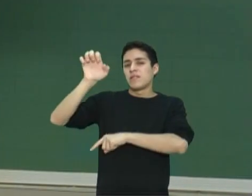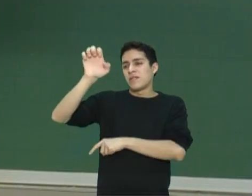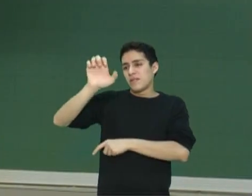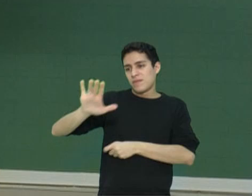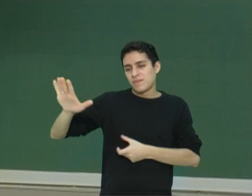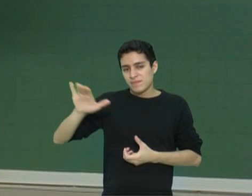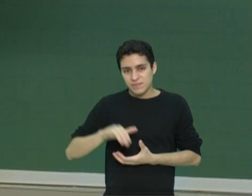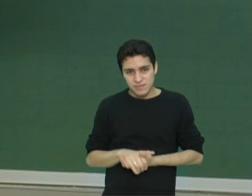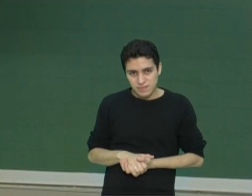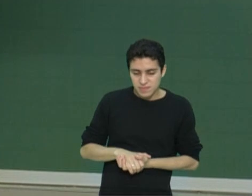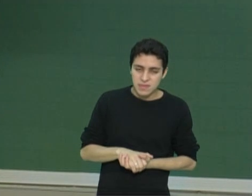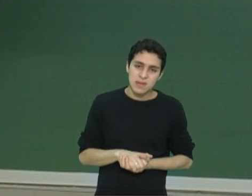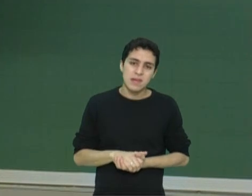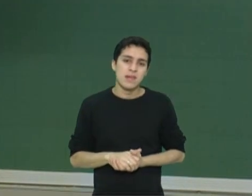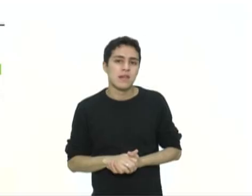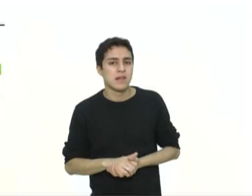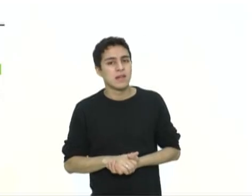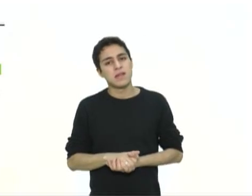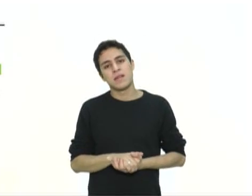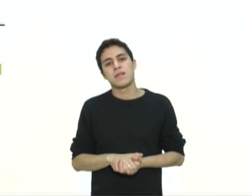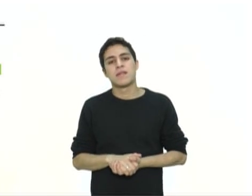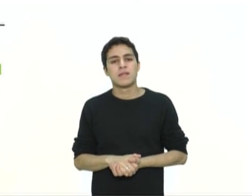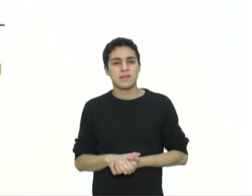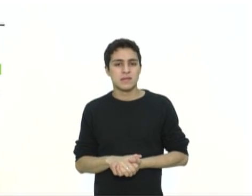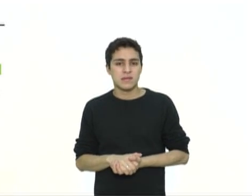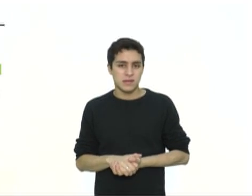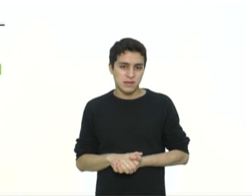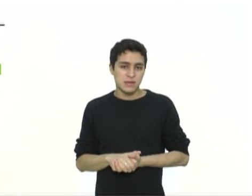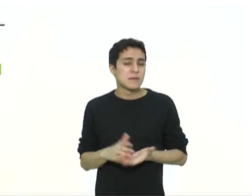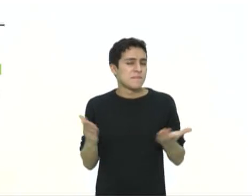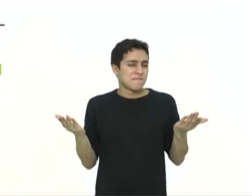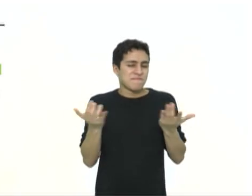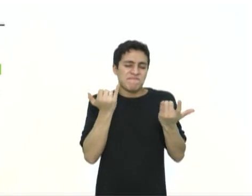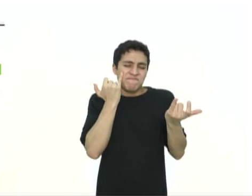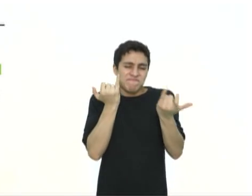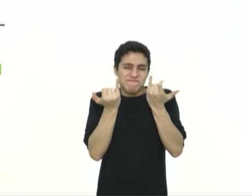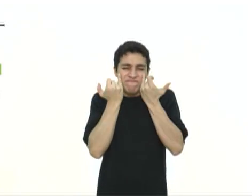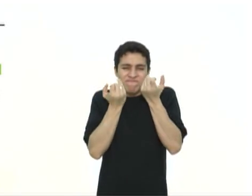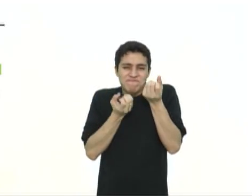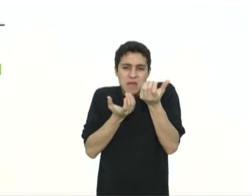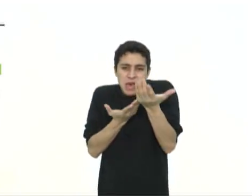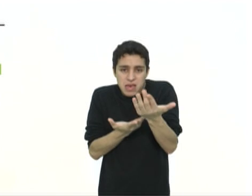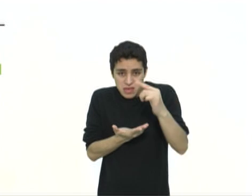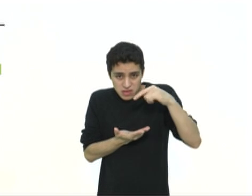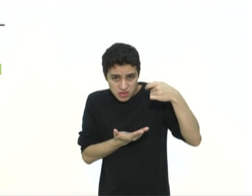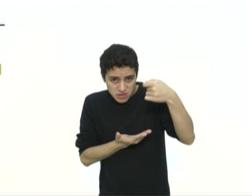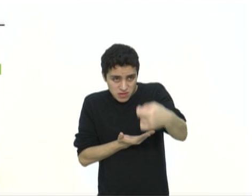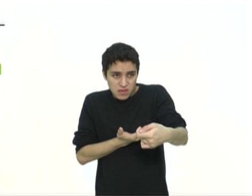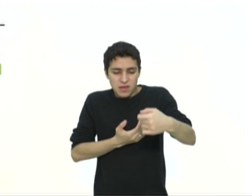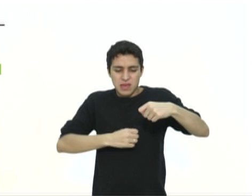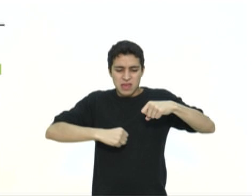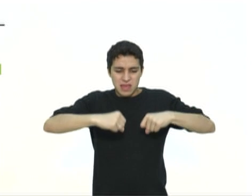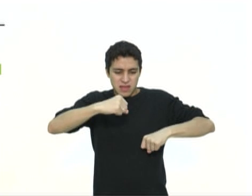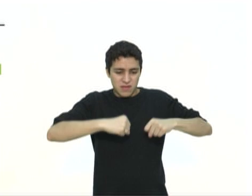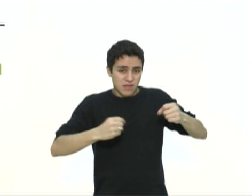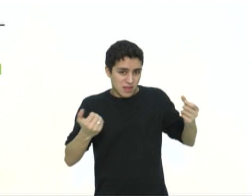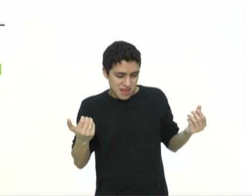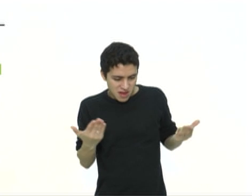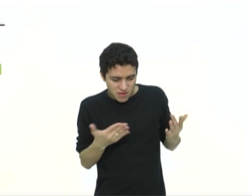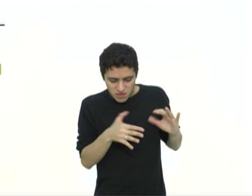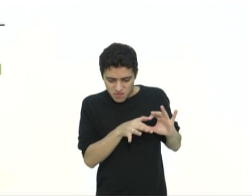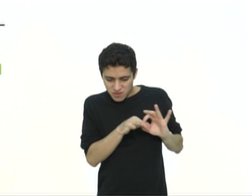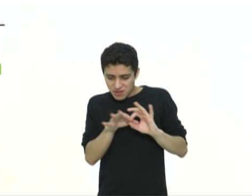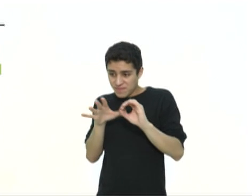estávamos em frentes eu trouxe algum algumas informações aqui sobre a indústria na pandemia letra Z